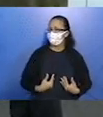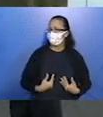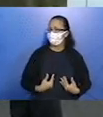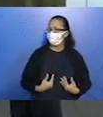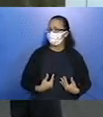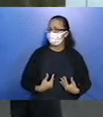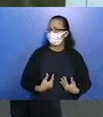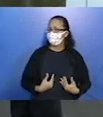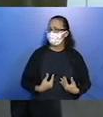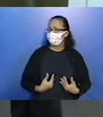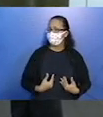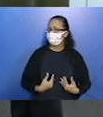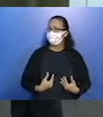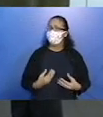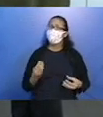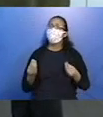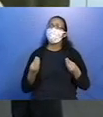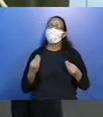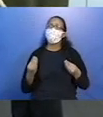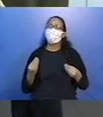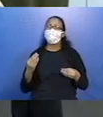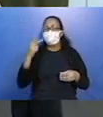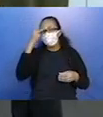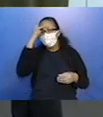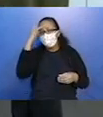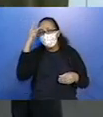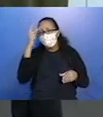o estado em que você está.